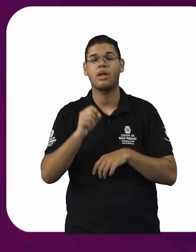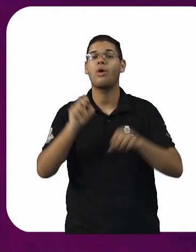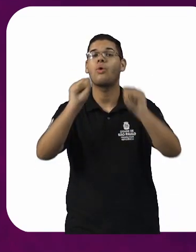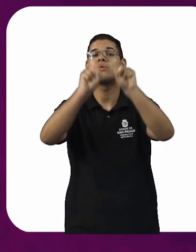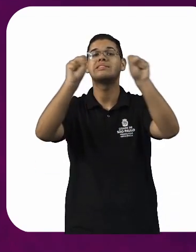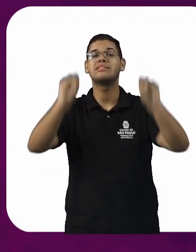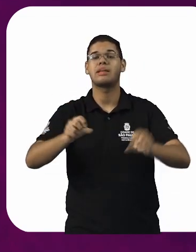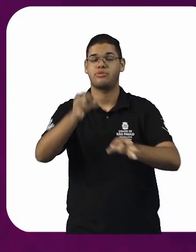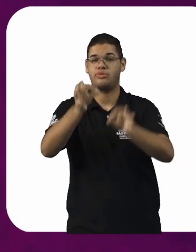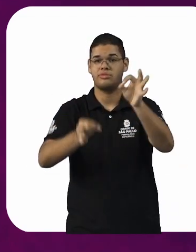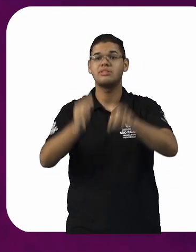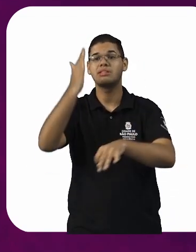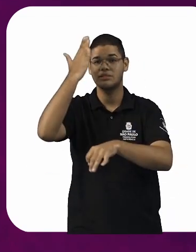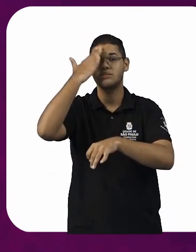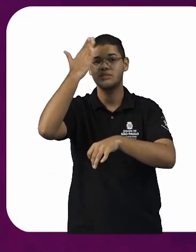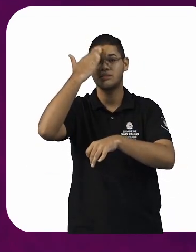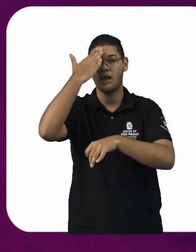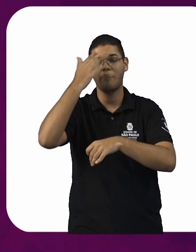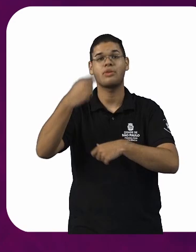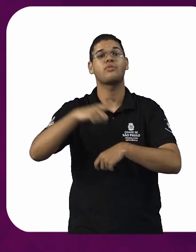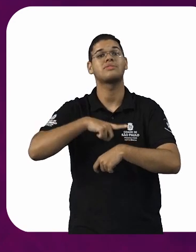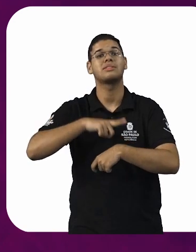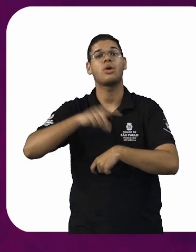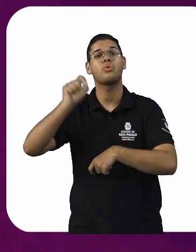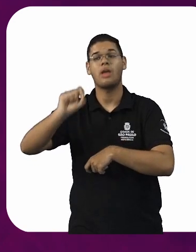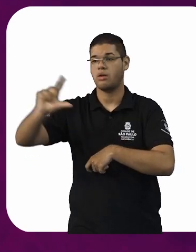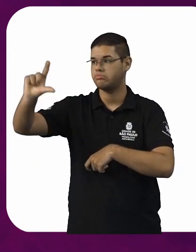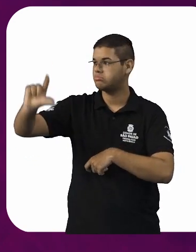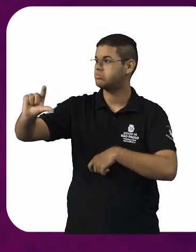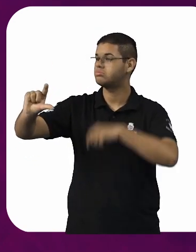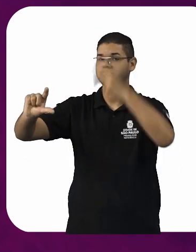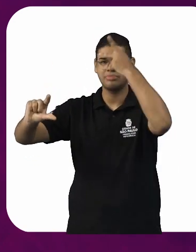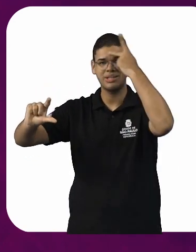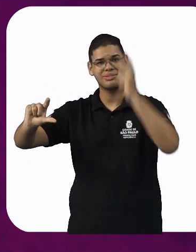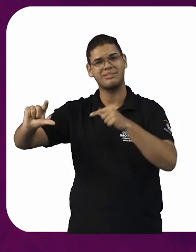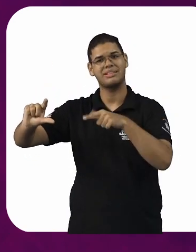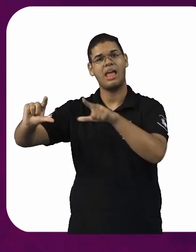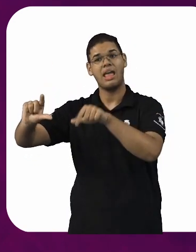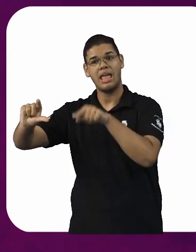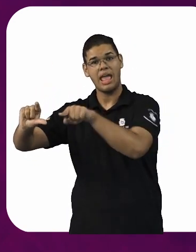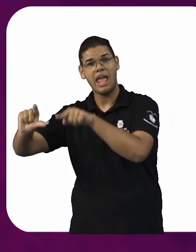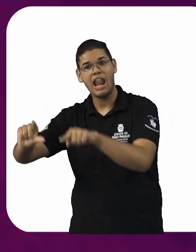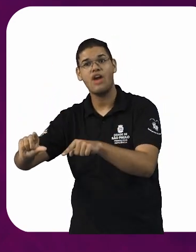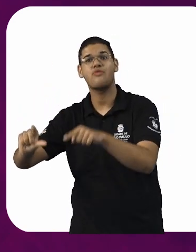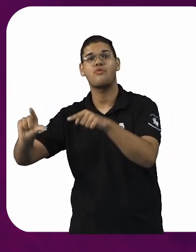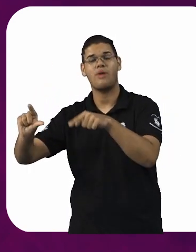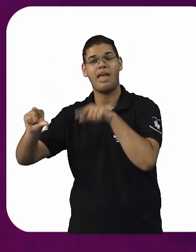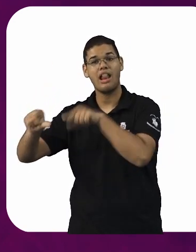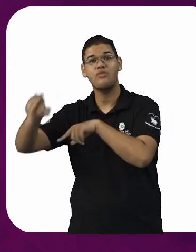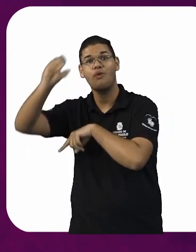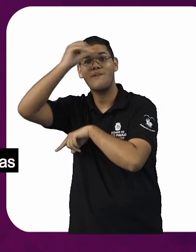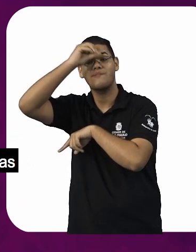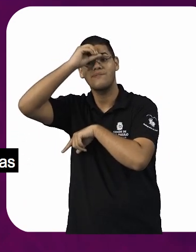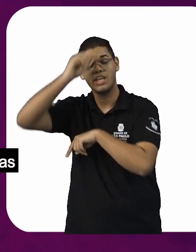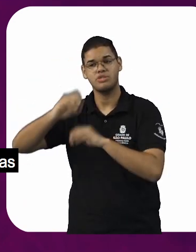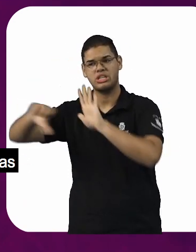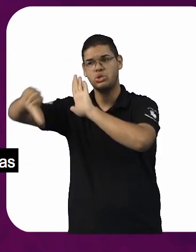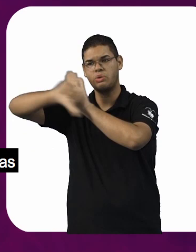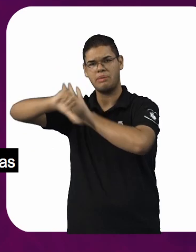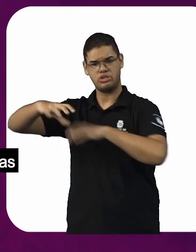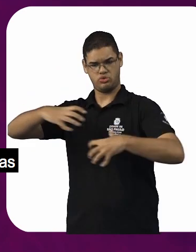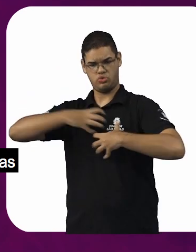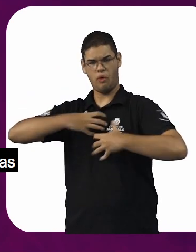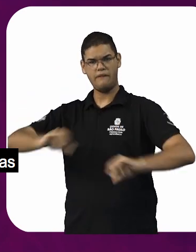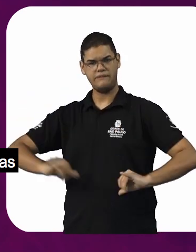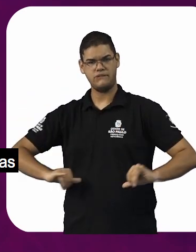sabe disso, que você tem que uma minoria, uma pessoa que integra uma minoria foi vítima de um crime, de uma violência, vamos colocar assim, você